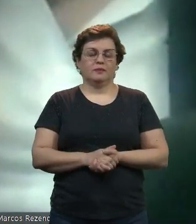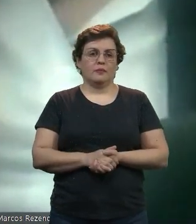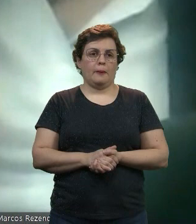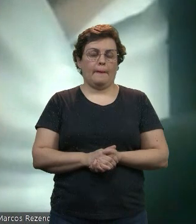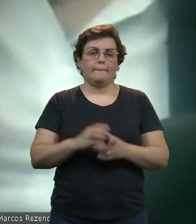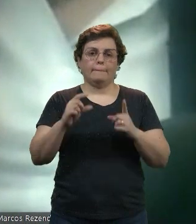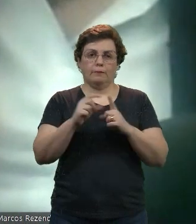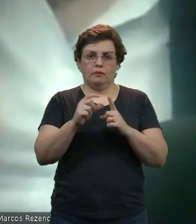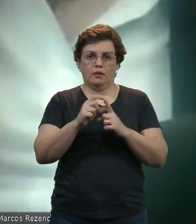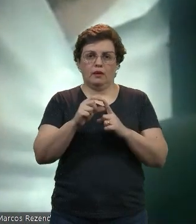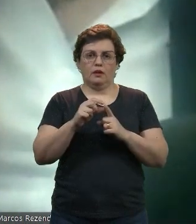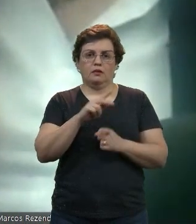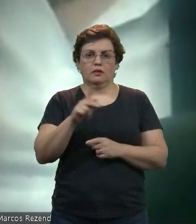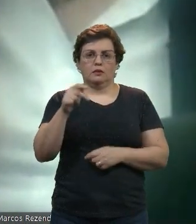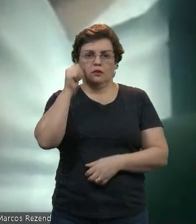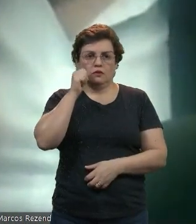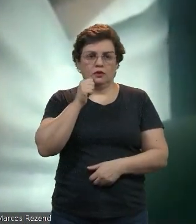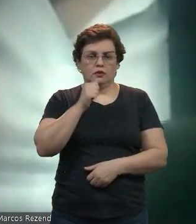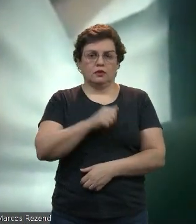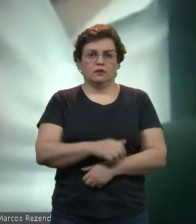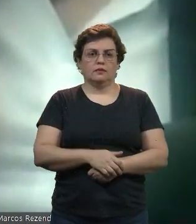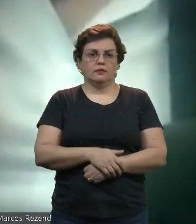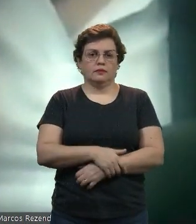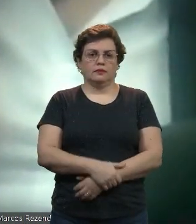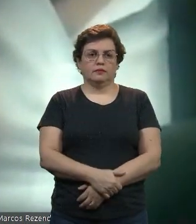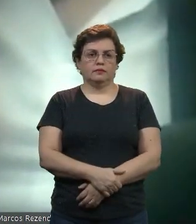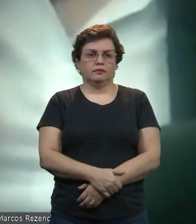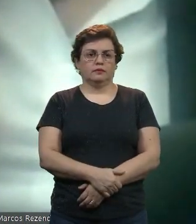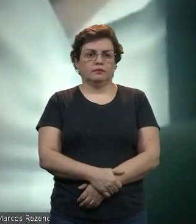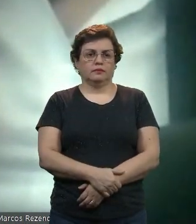Com a palavra, a vereadora professora Daniela.